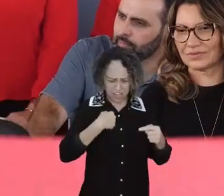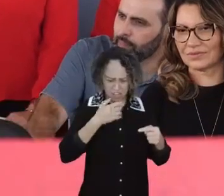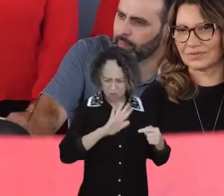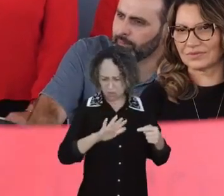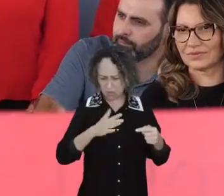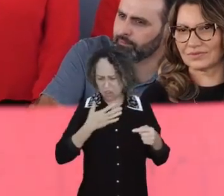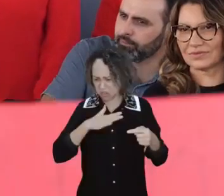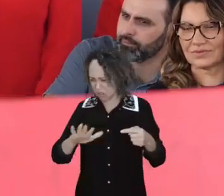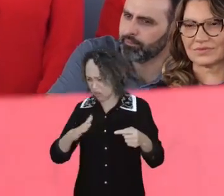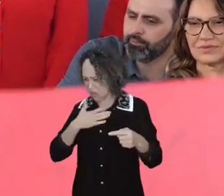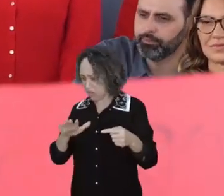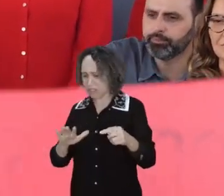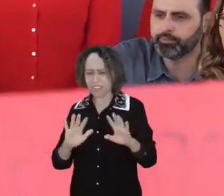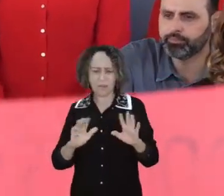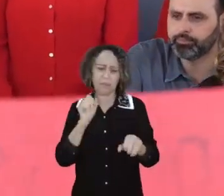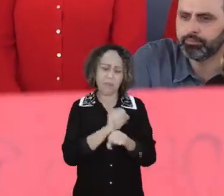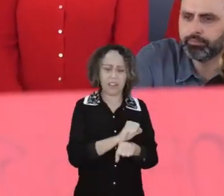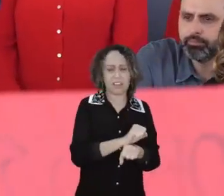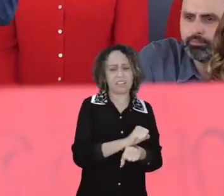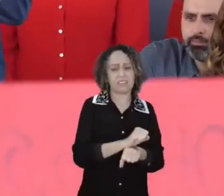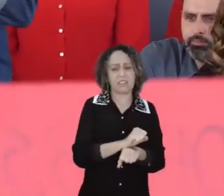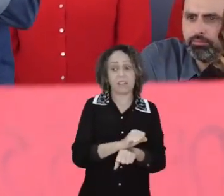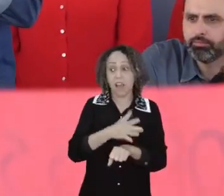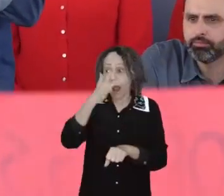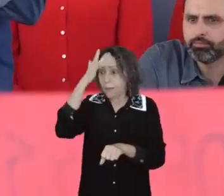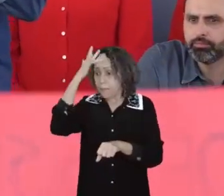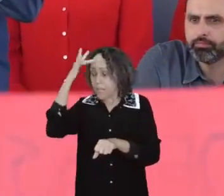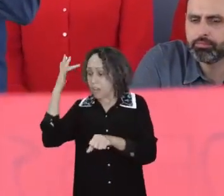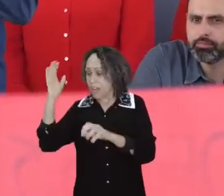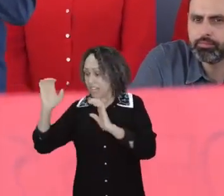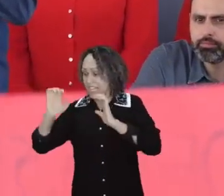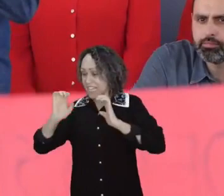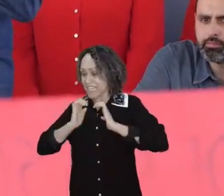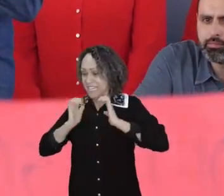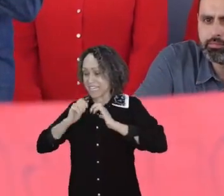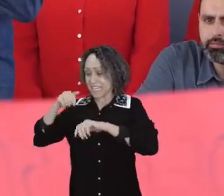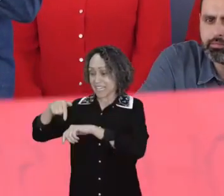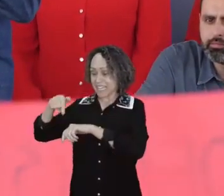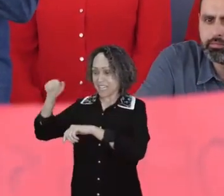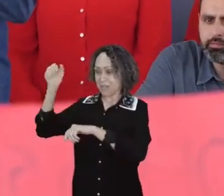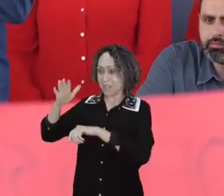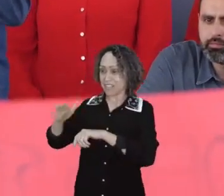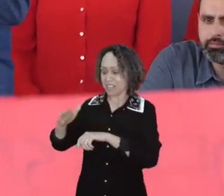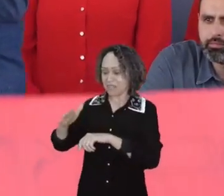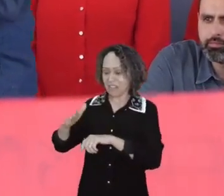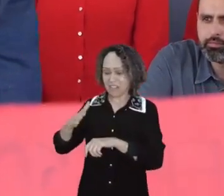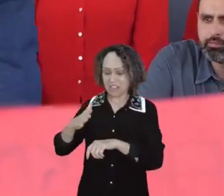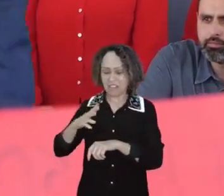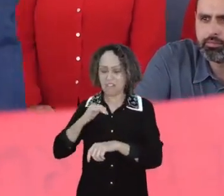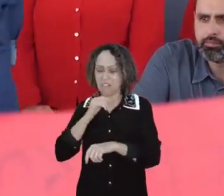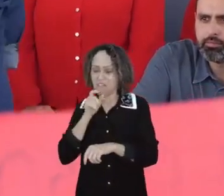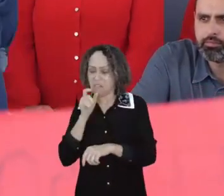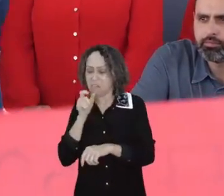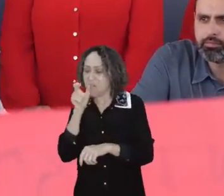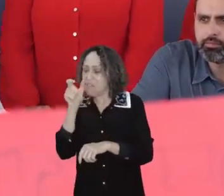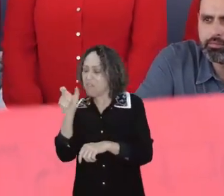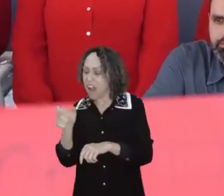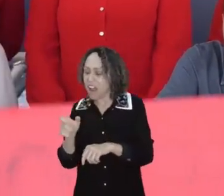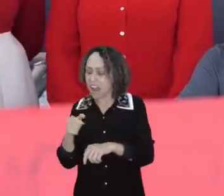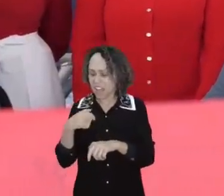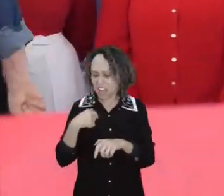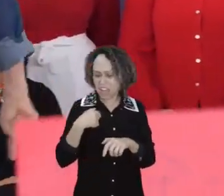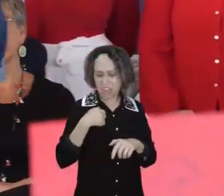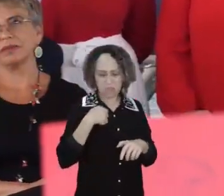país. Eu não gosto. Quando a gente fala, eu não gosto de política, a sociedade